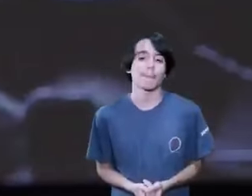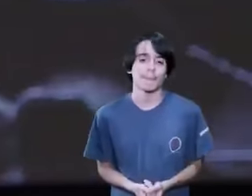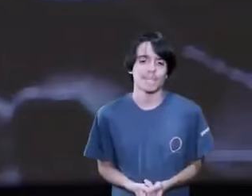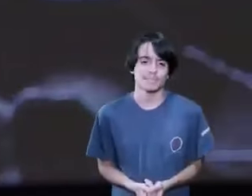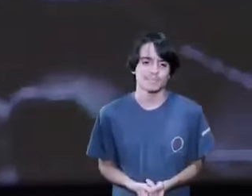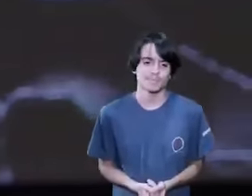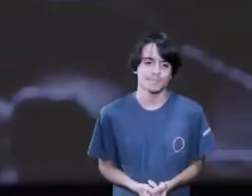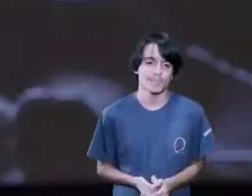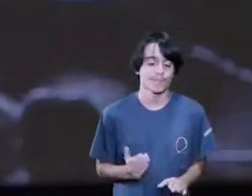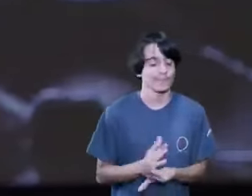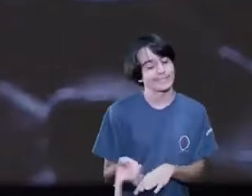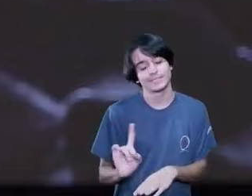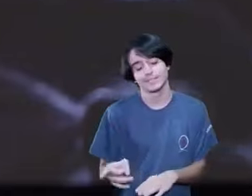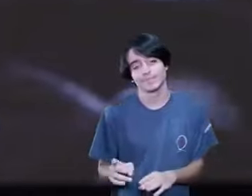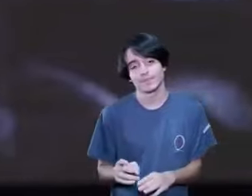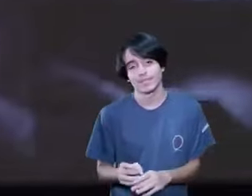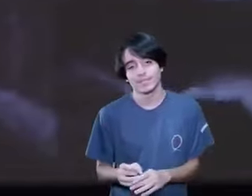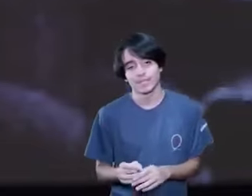aclamado, mas não.